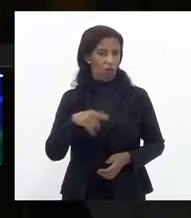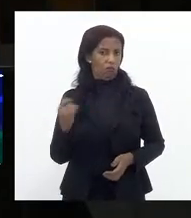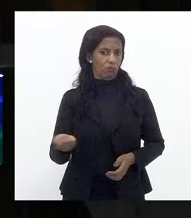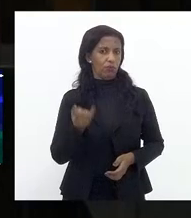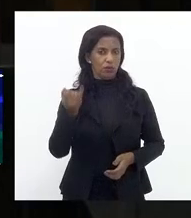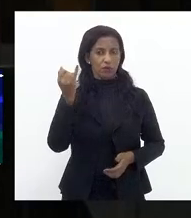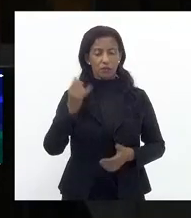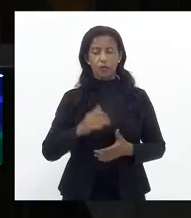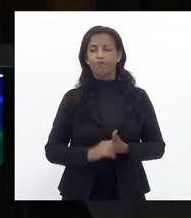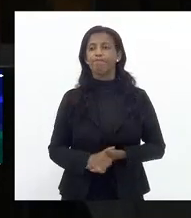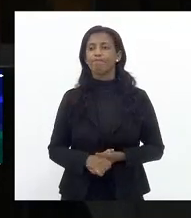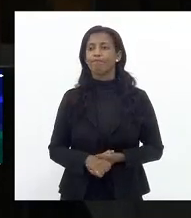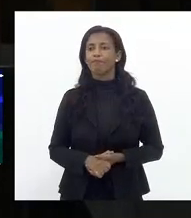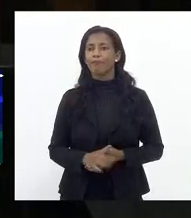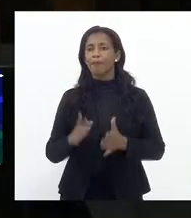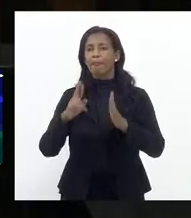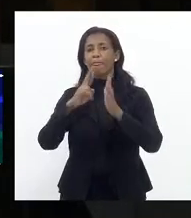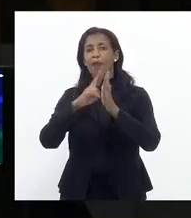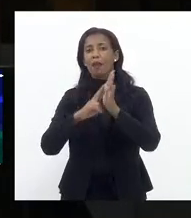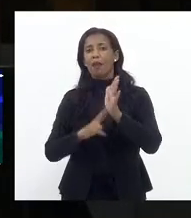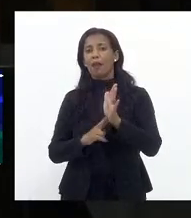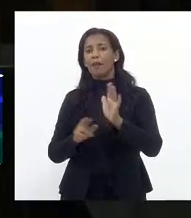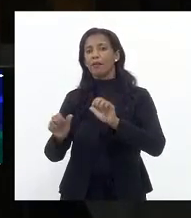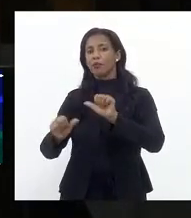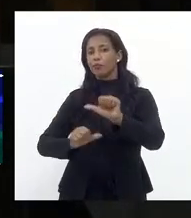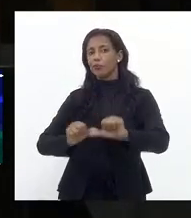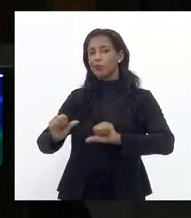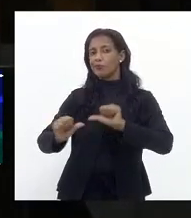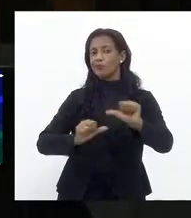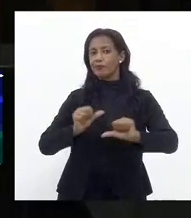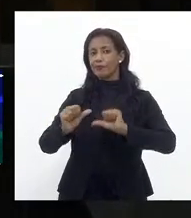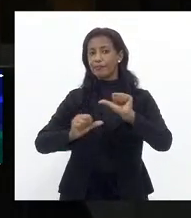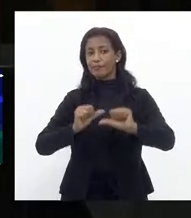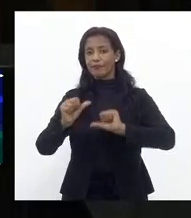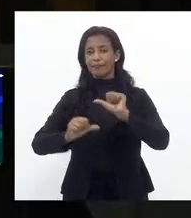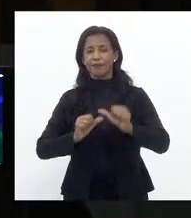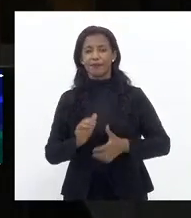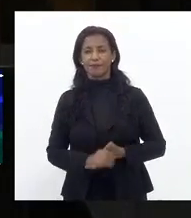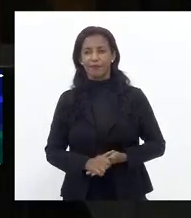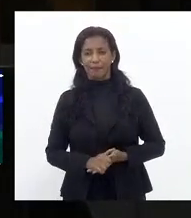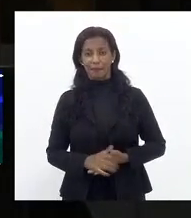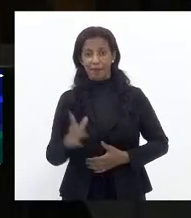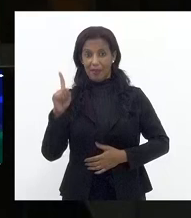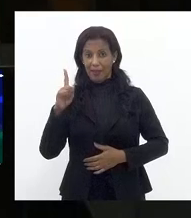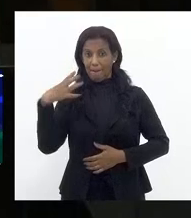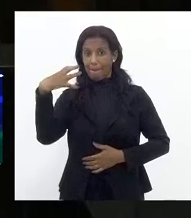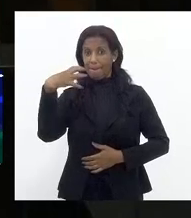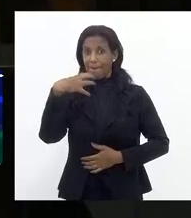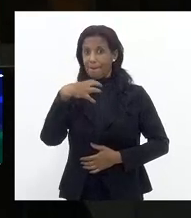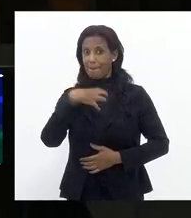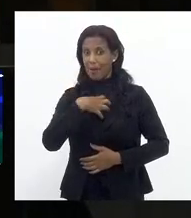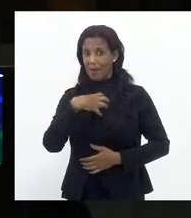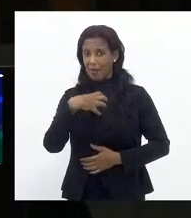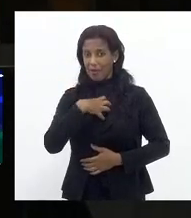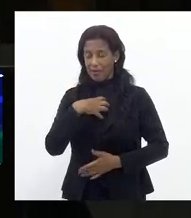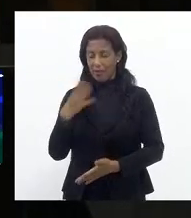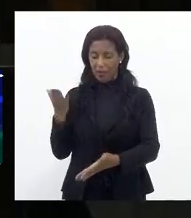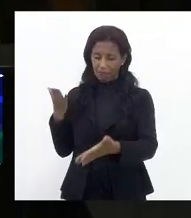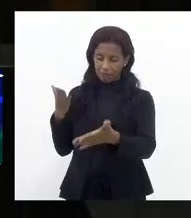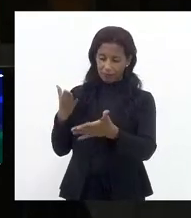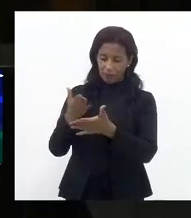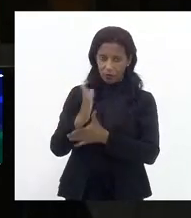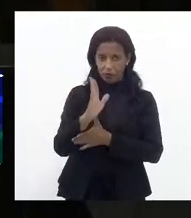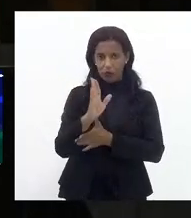importante, regra de transição, senhor presidente. A Bahia aprovou uma emenda